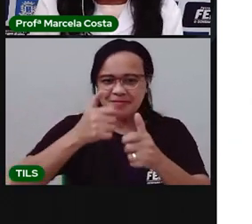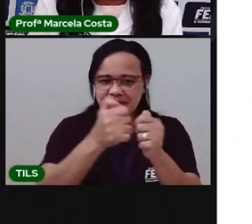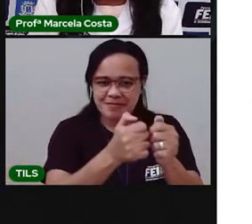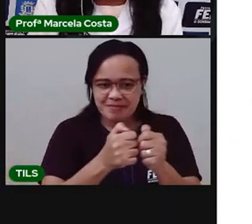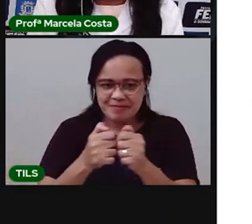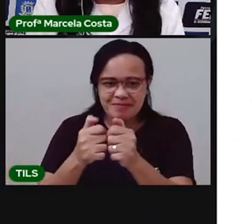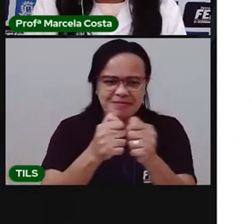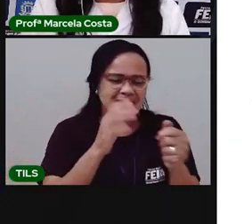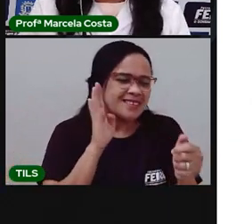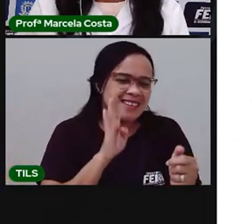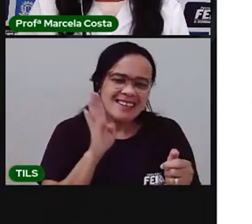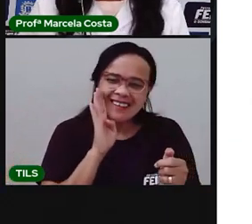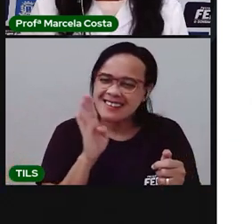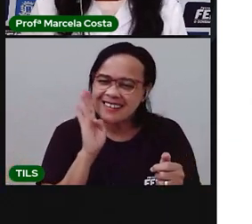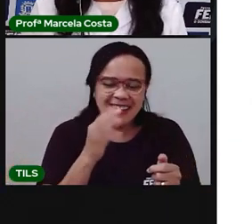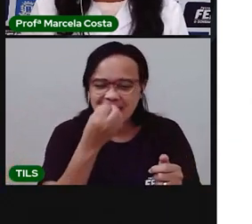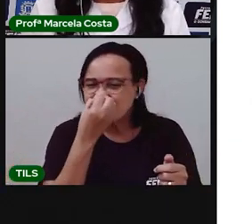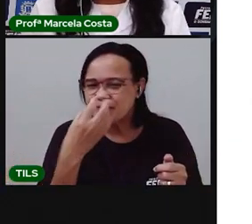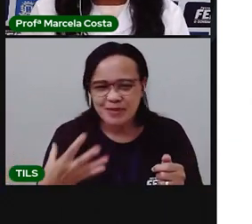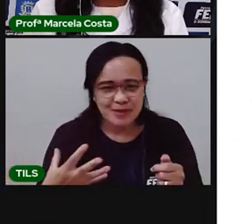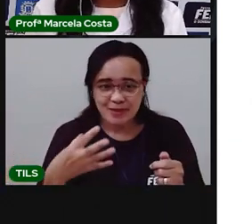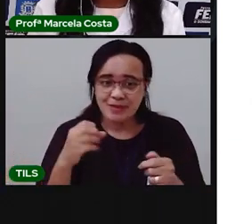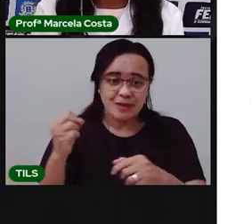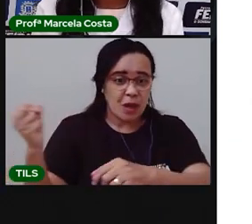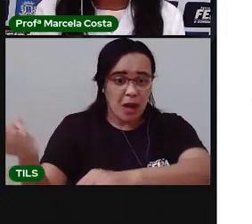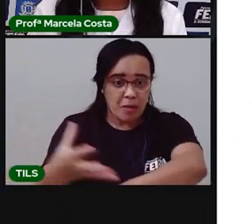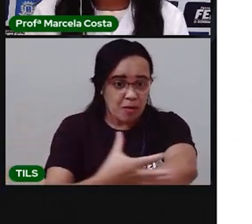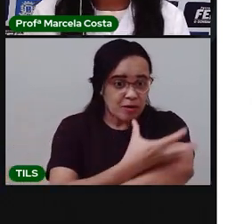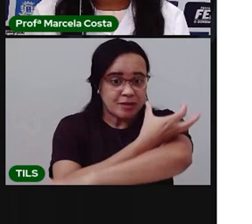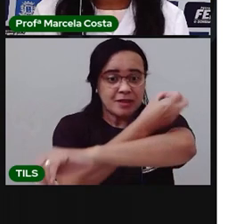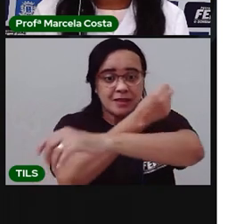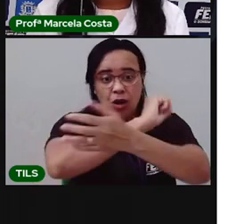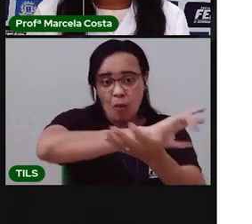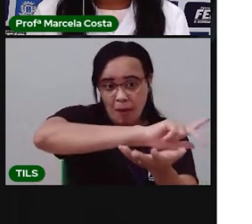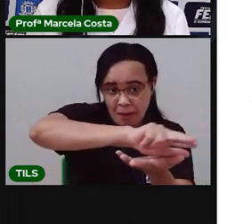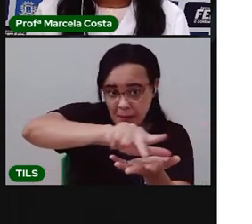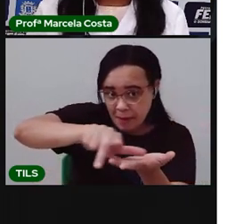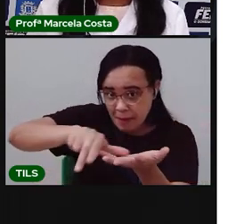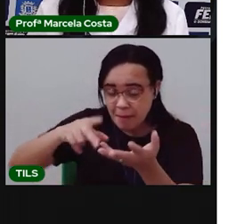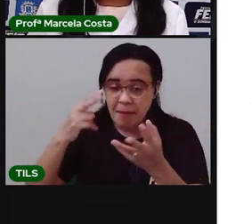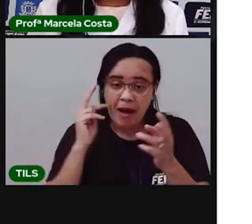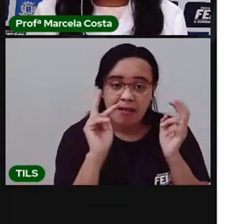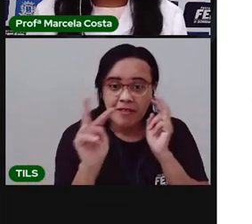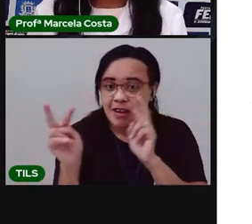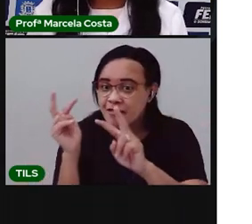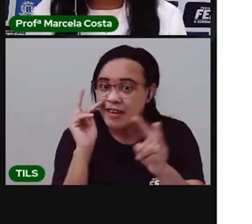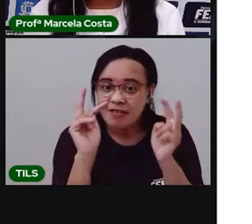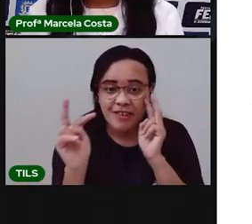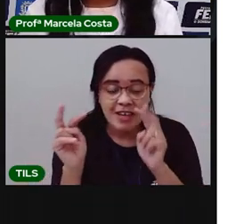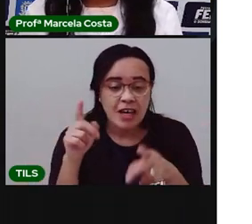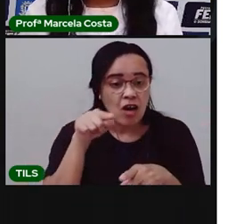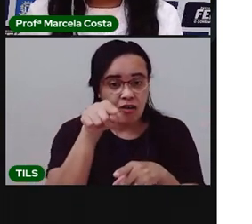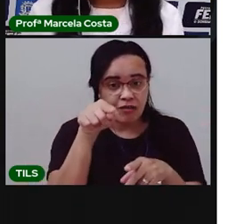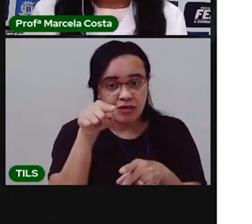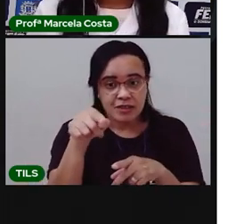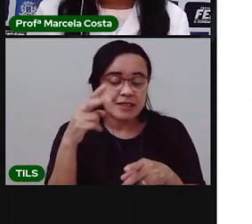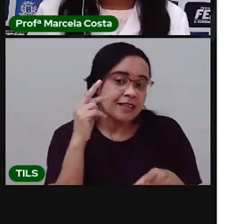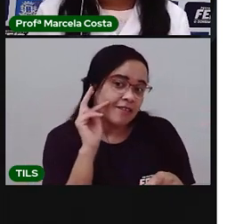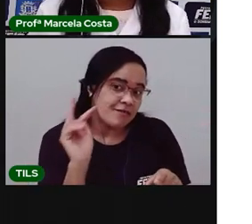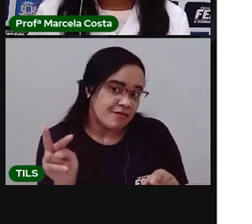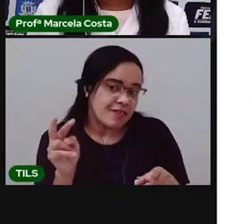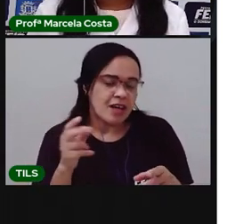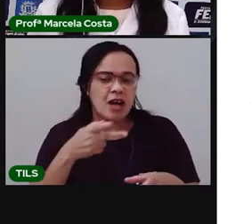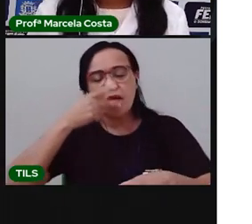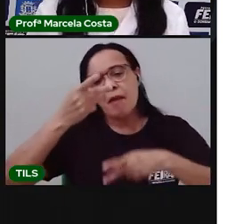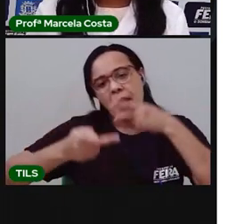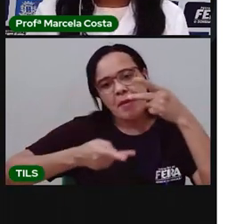muito legal que vai estar mostrando algumas emoções para a gente, algumas expressões faciais, e vocês vão dizer que expressão